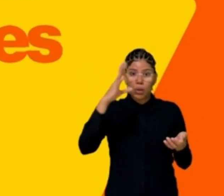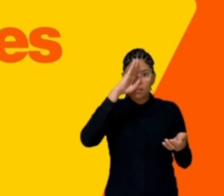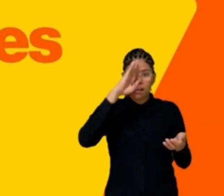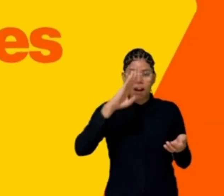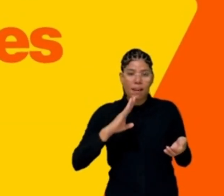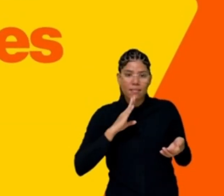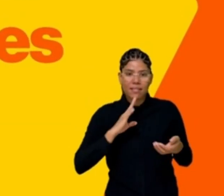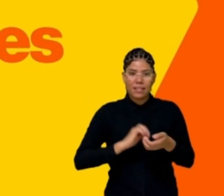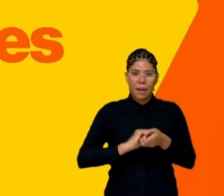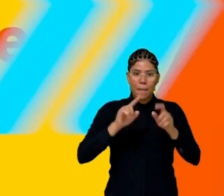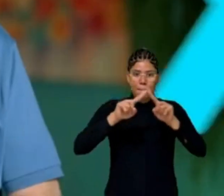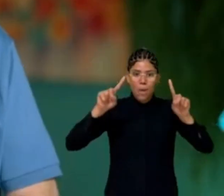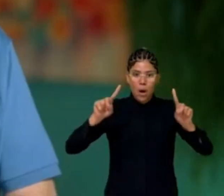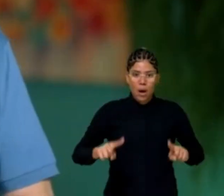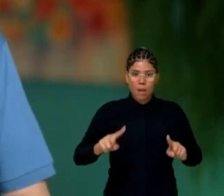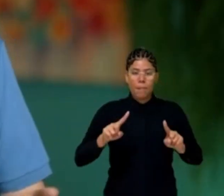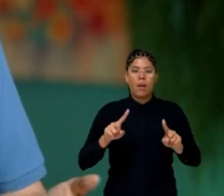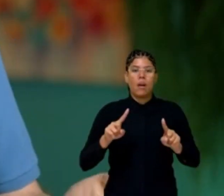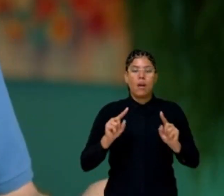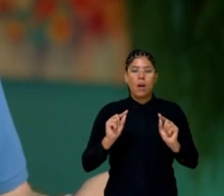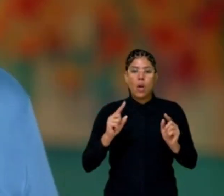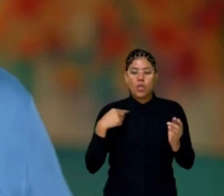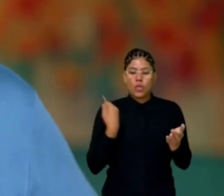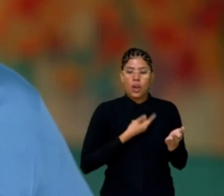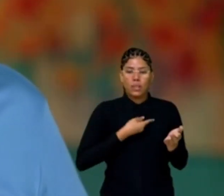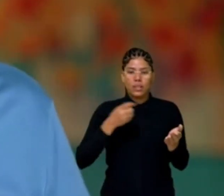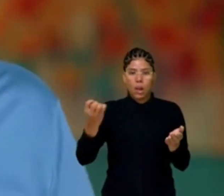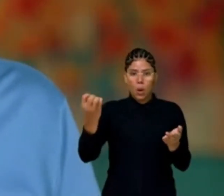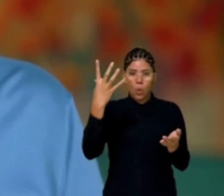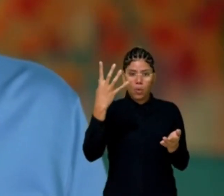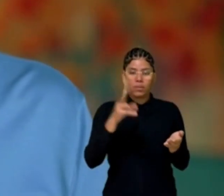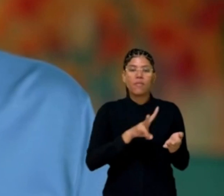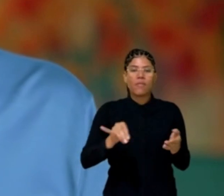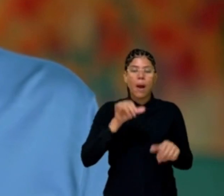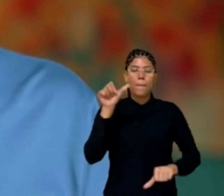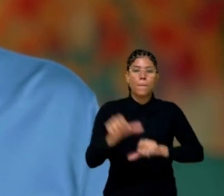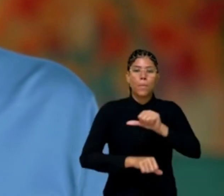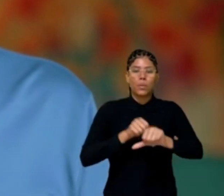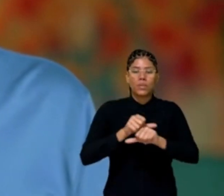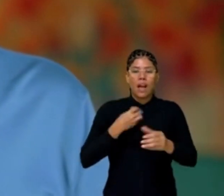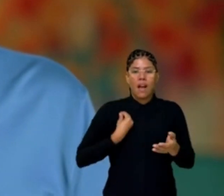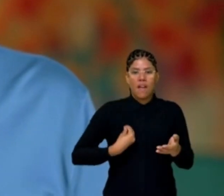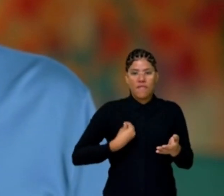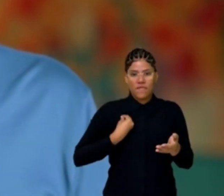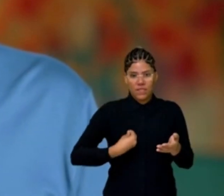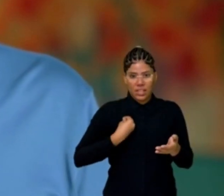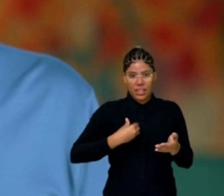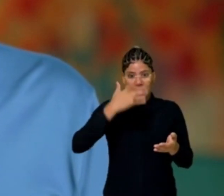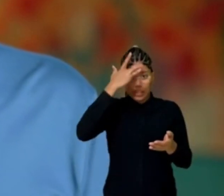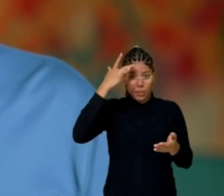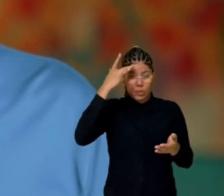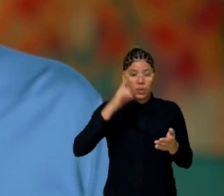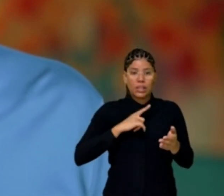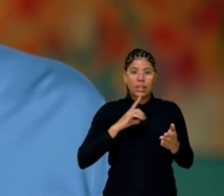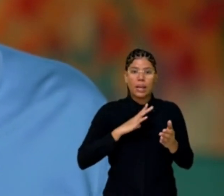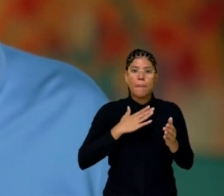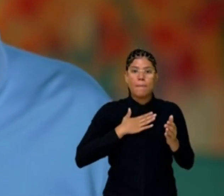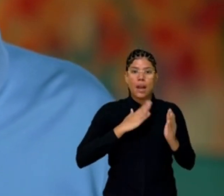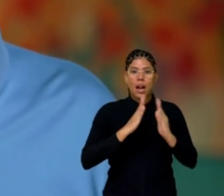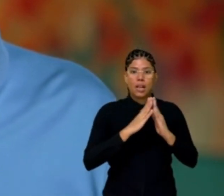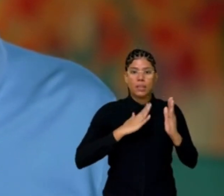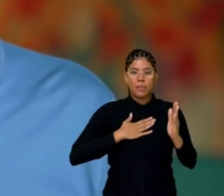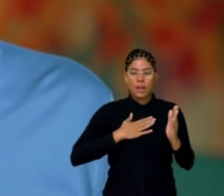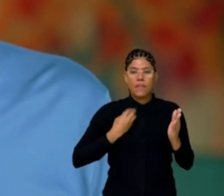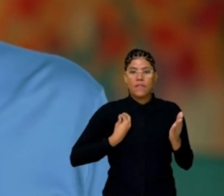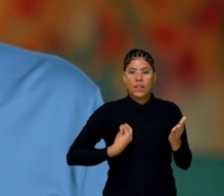para famílias carentes. Programa Nossa Luz. Vamos transformar a realidade das famílias mais carentes do Minha Casa Minha